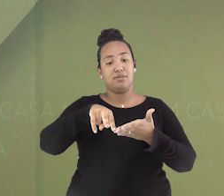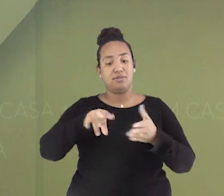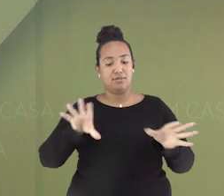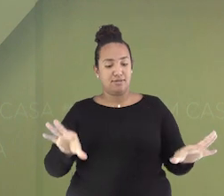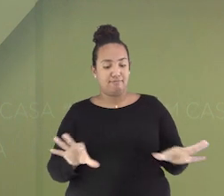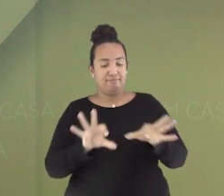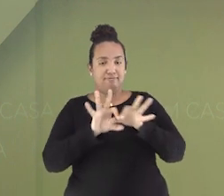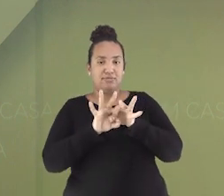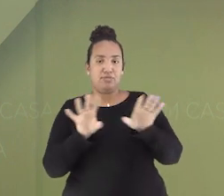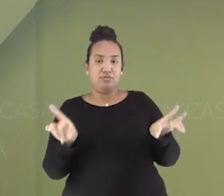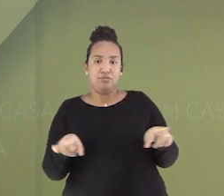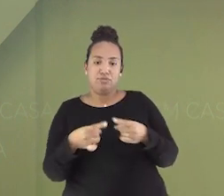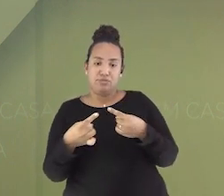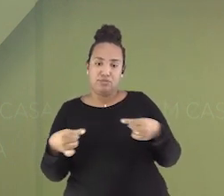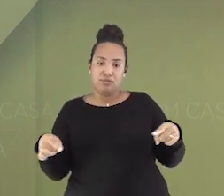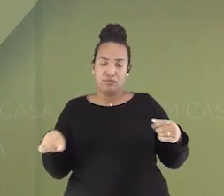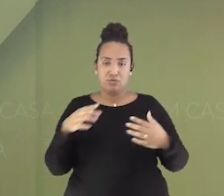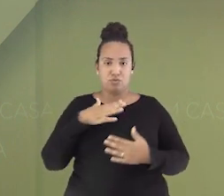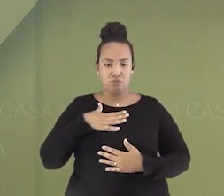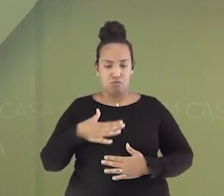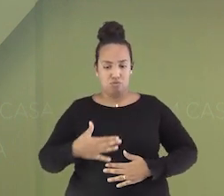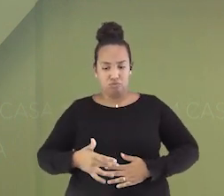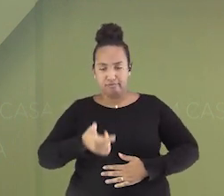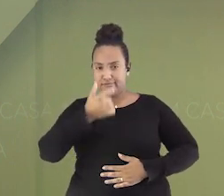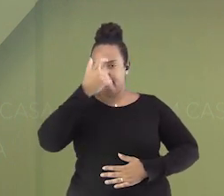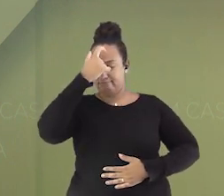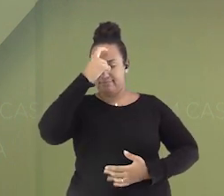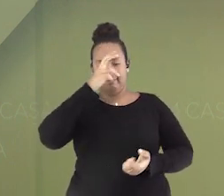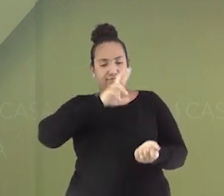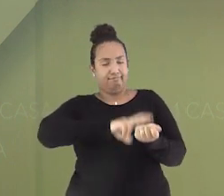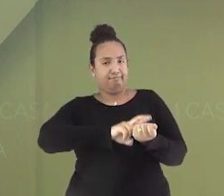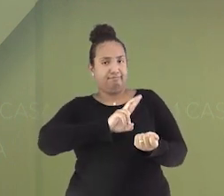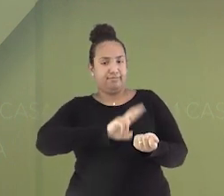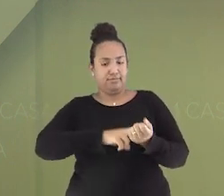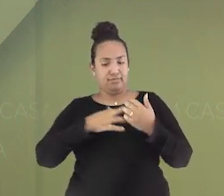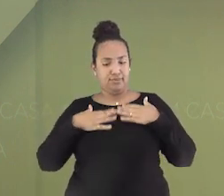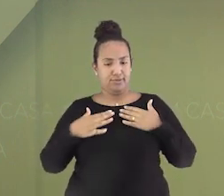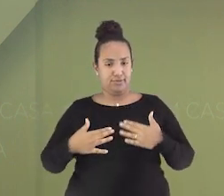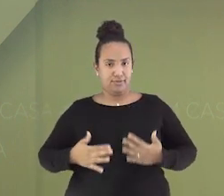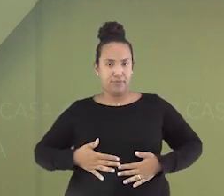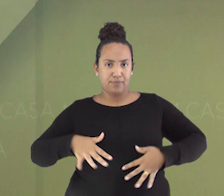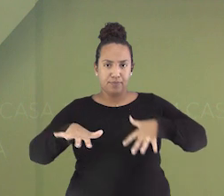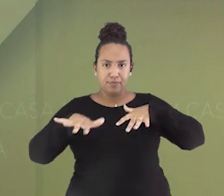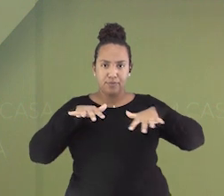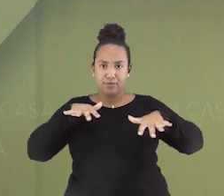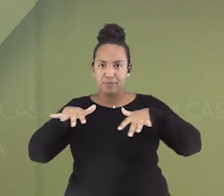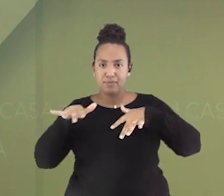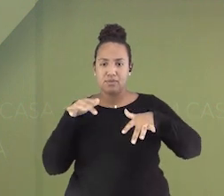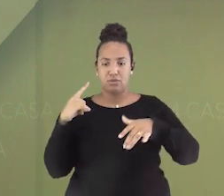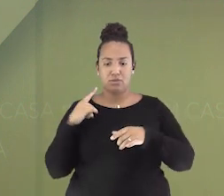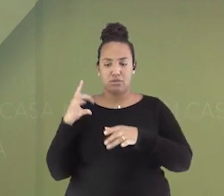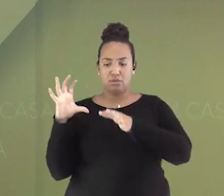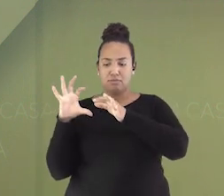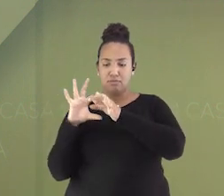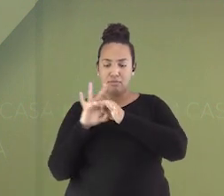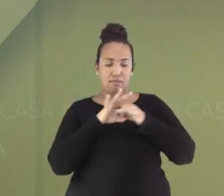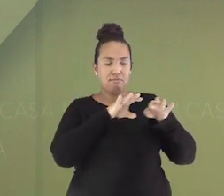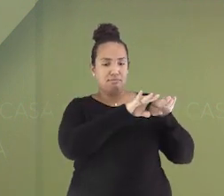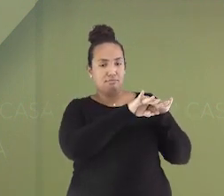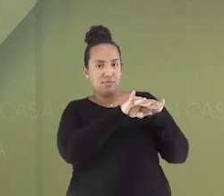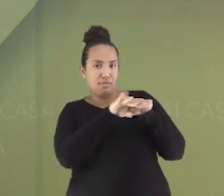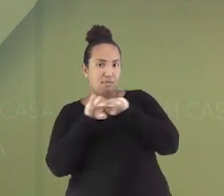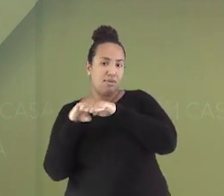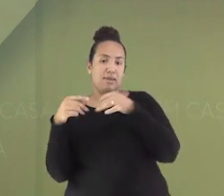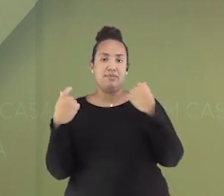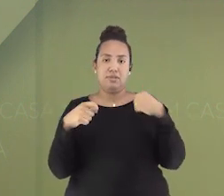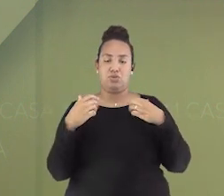com a música para criar uma consciência corporal pautada no ritmo. Os movimentos não são aleatórios, seguem um padrão, o